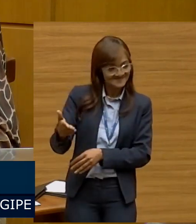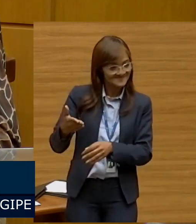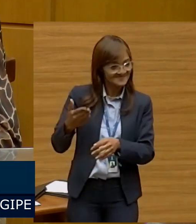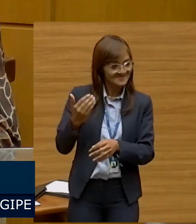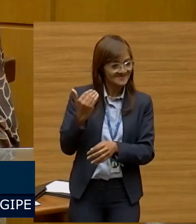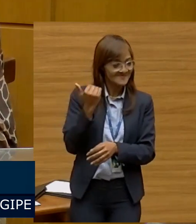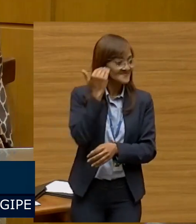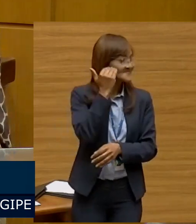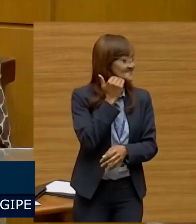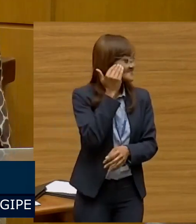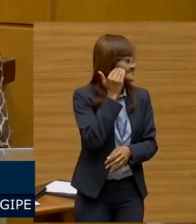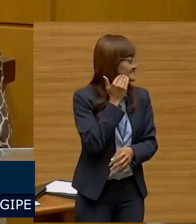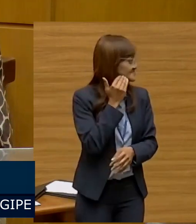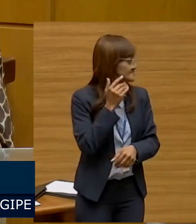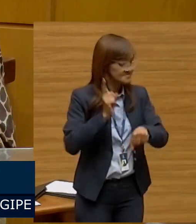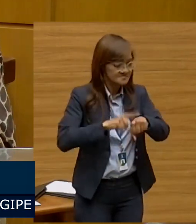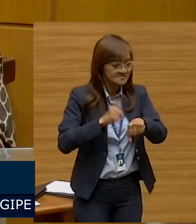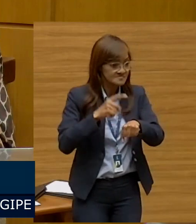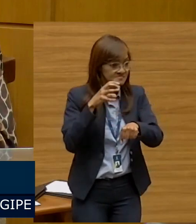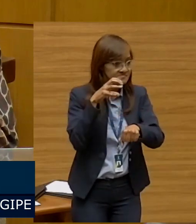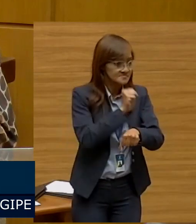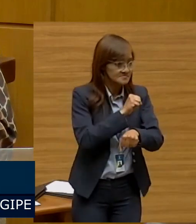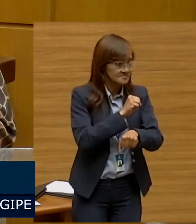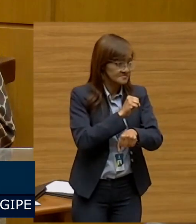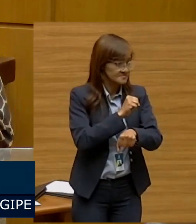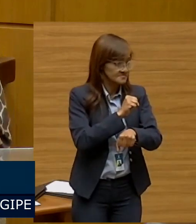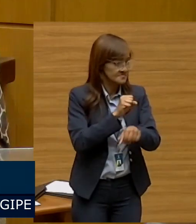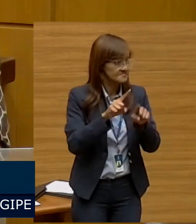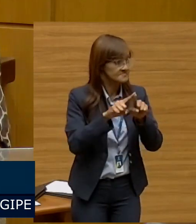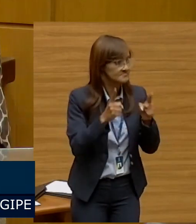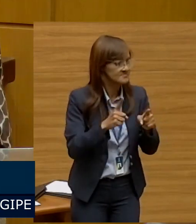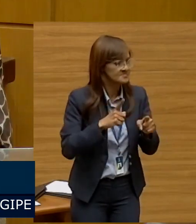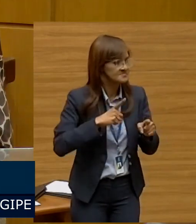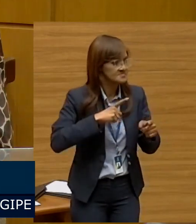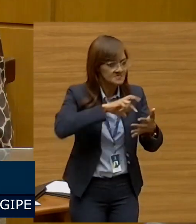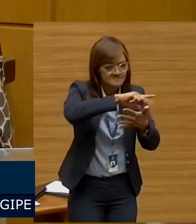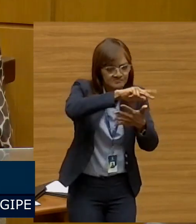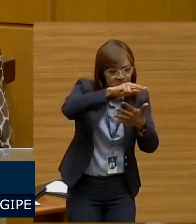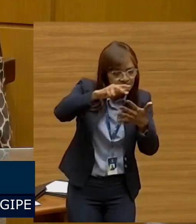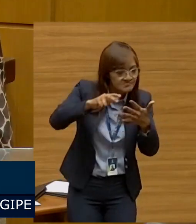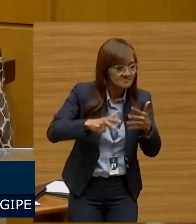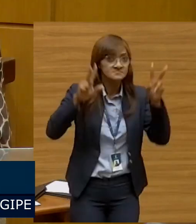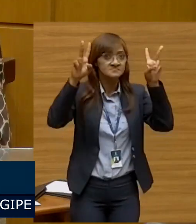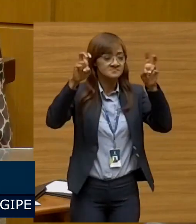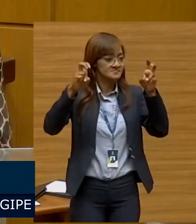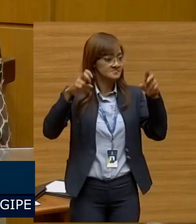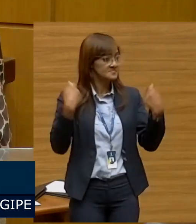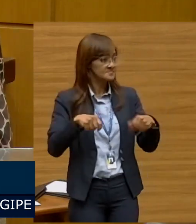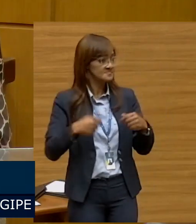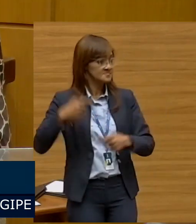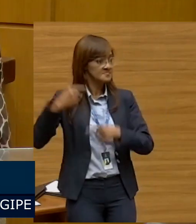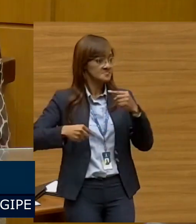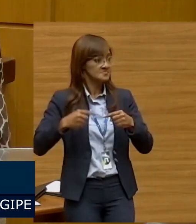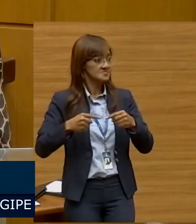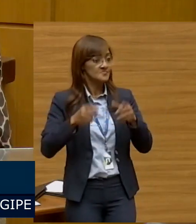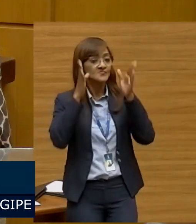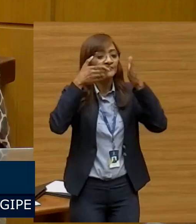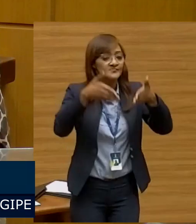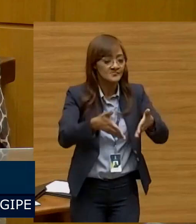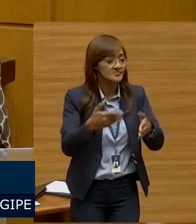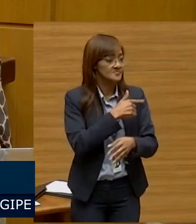Azenira, o tempo é muito curto, mas existe uma gama de discussões que a gente precisa fazer na questão da saúde mesmo,